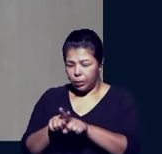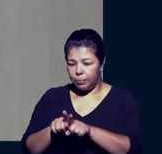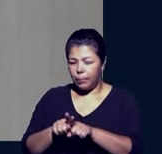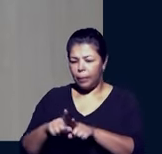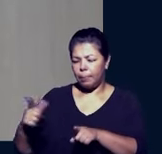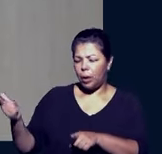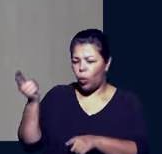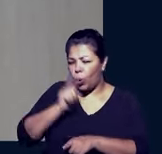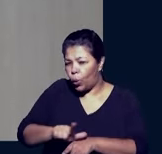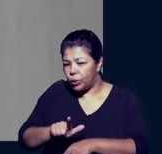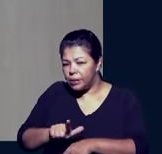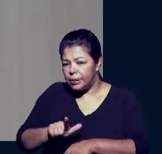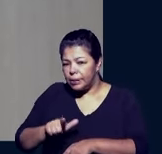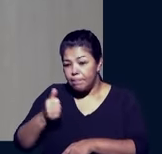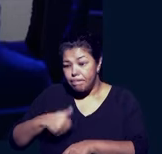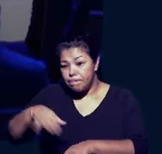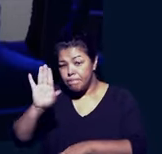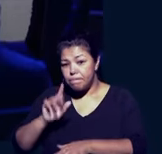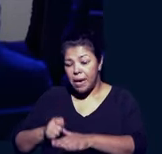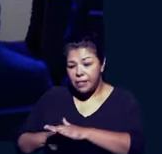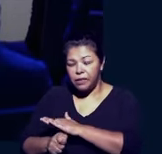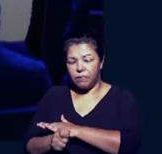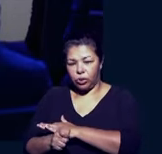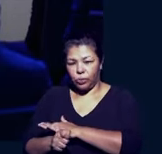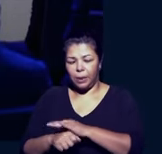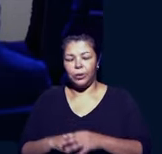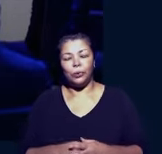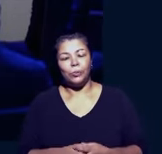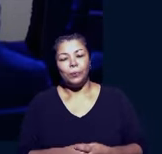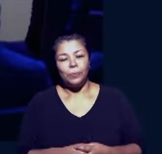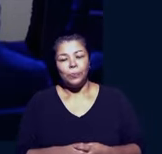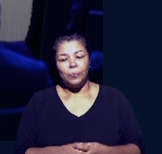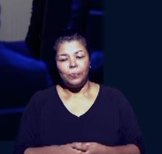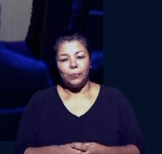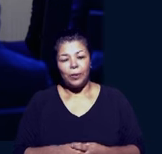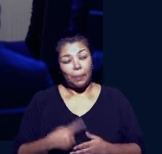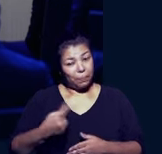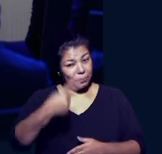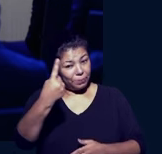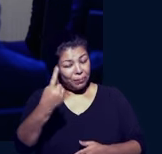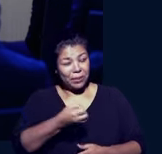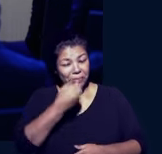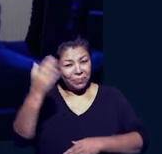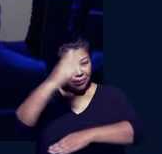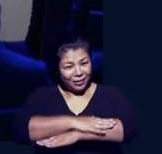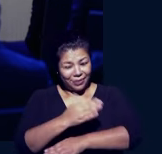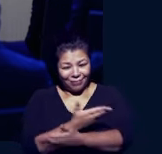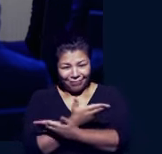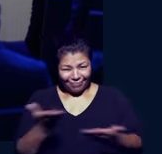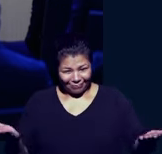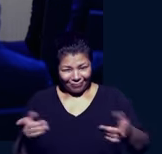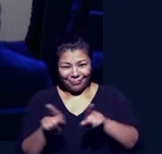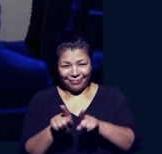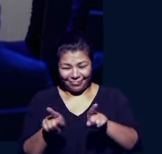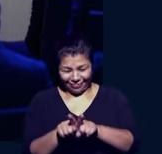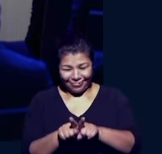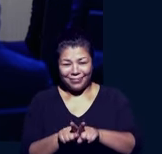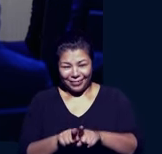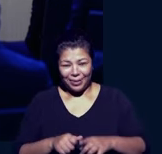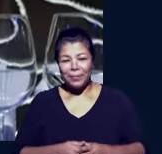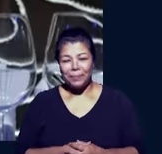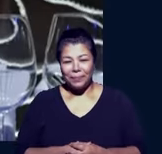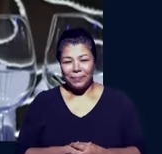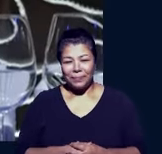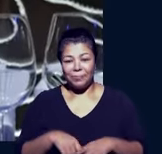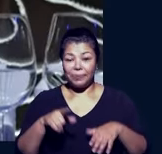continuar a crescer junto com o país primeiro lugar uma boa tarde a todos queria comentar o Salute André que sucedeu o